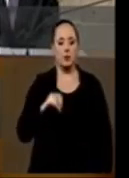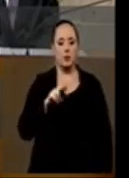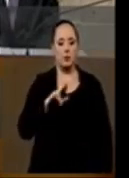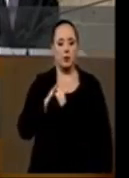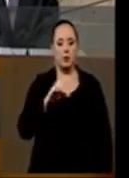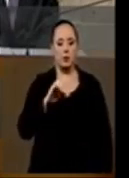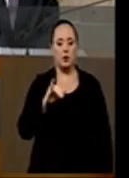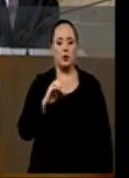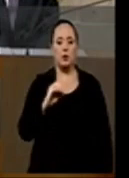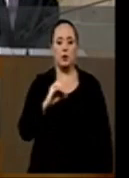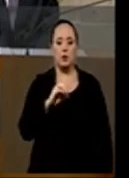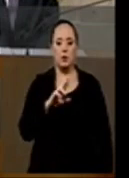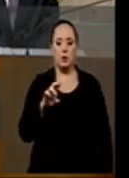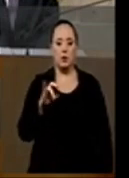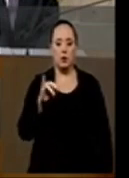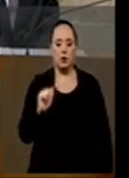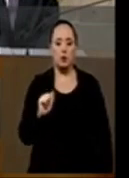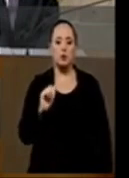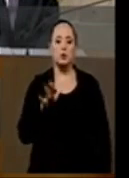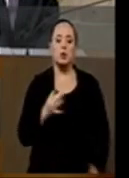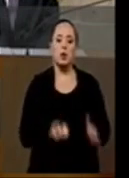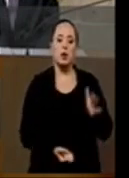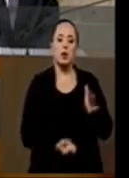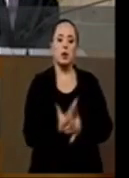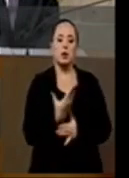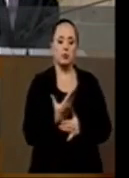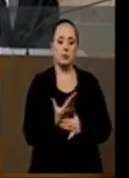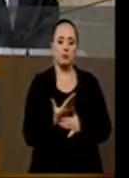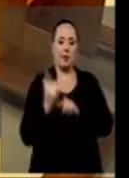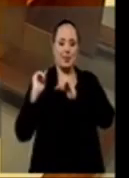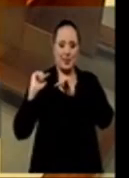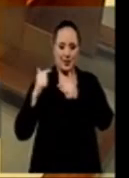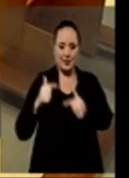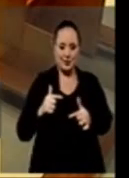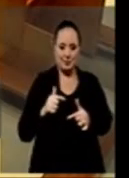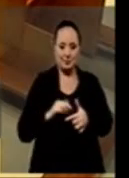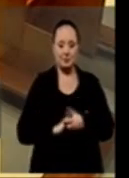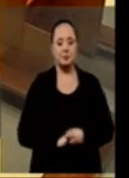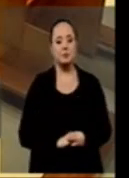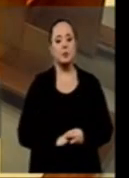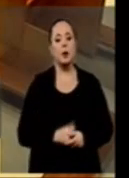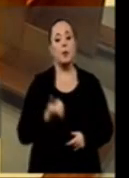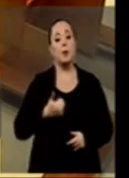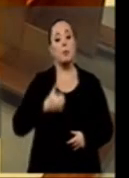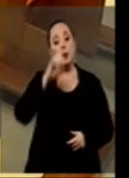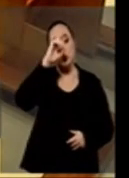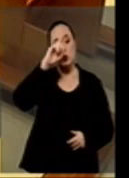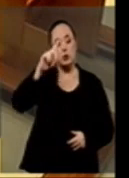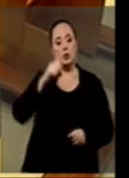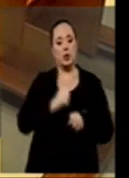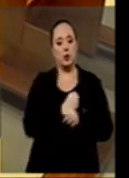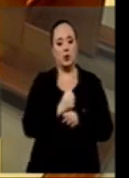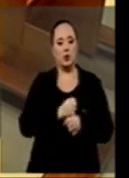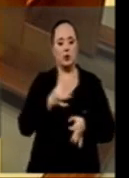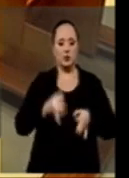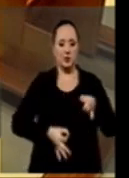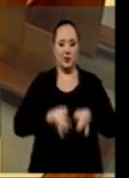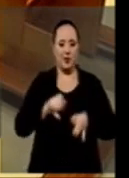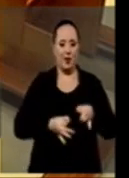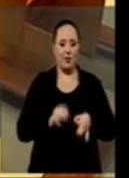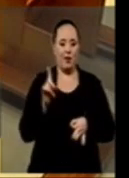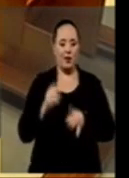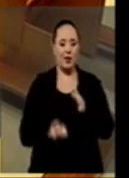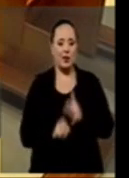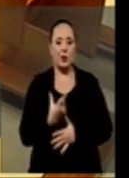correia fundador dessa tradição na primeira solenidade em 2004